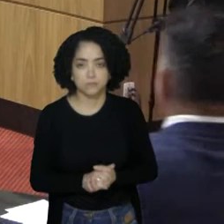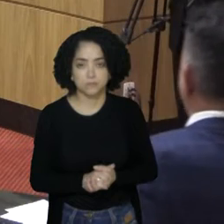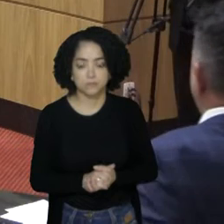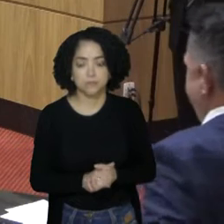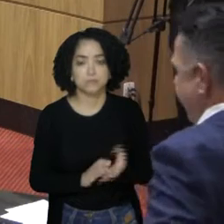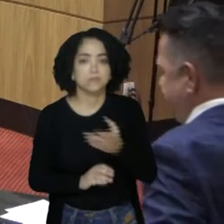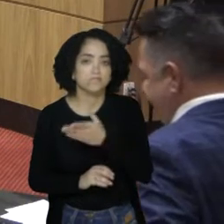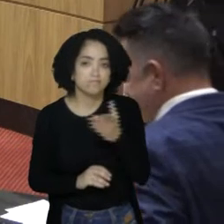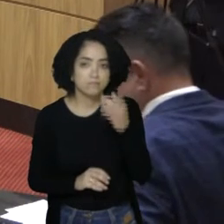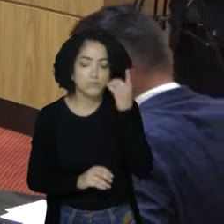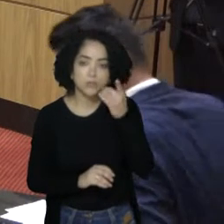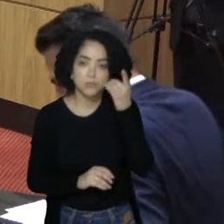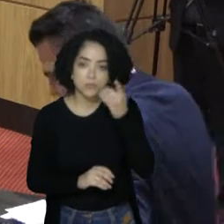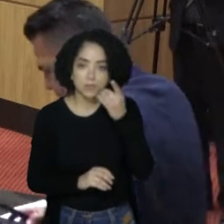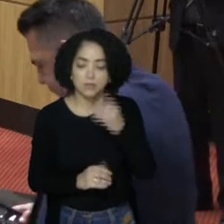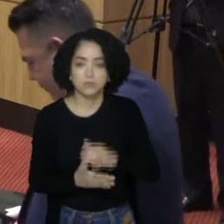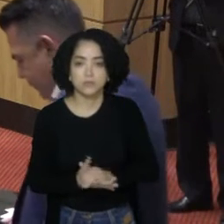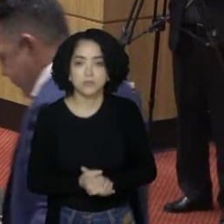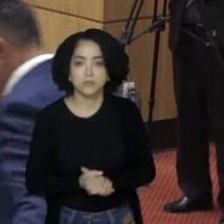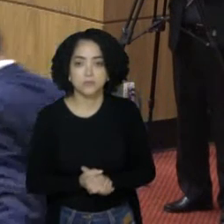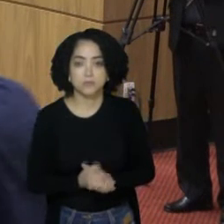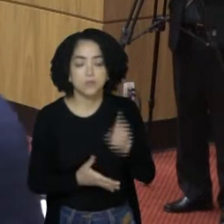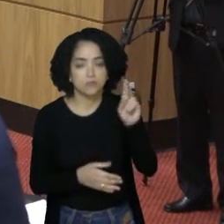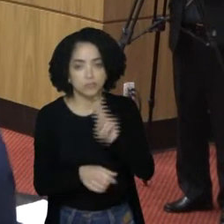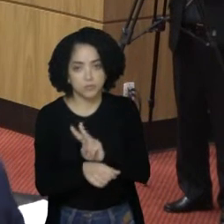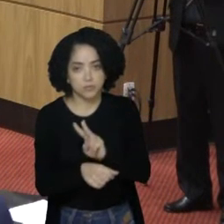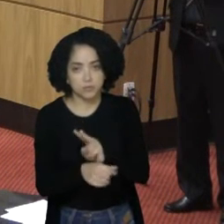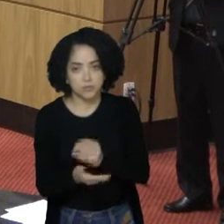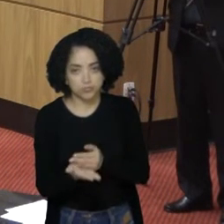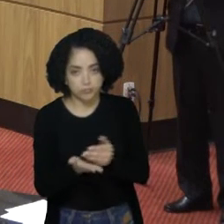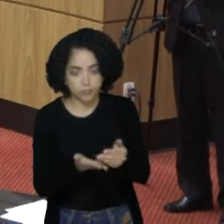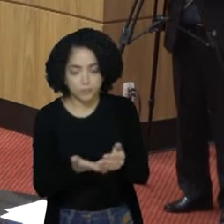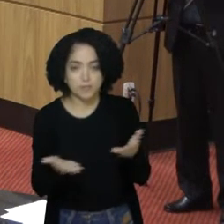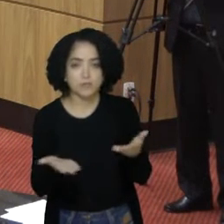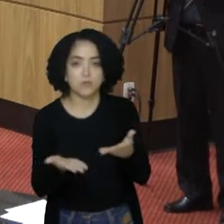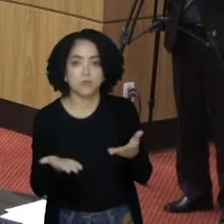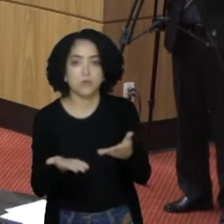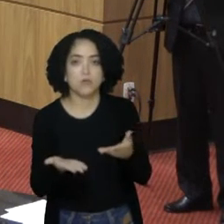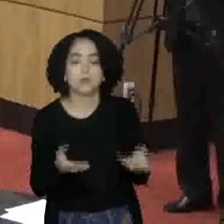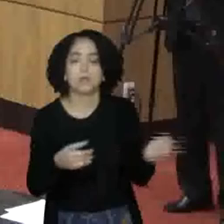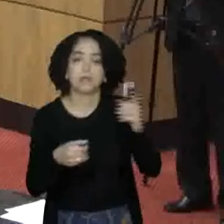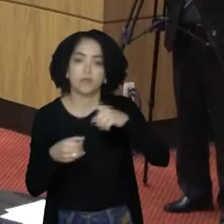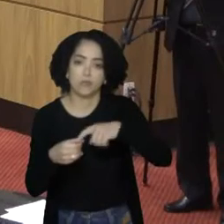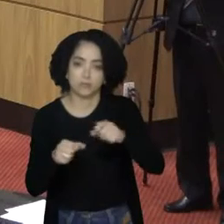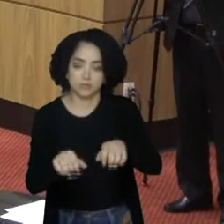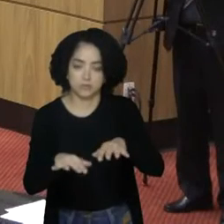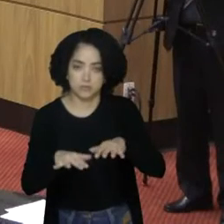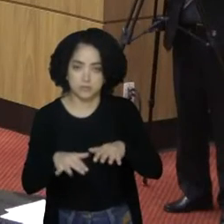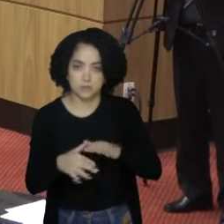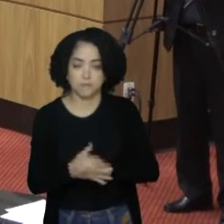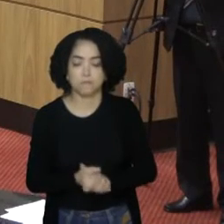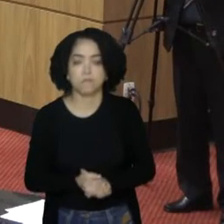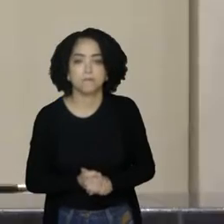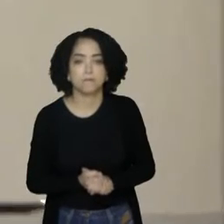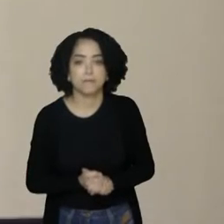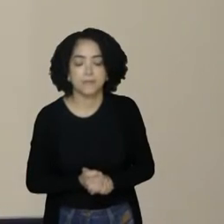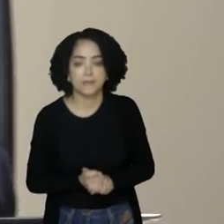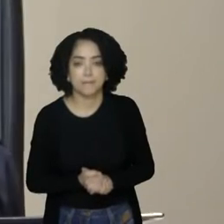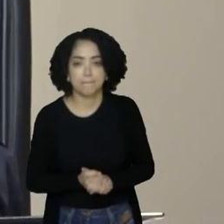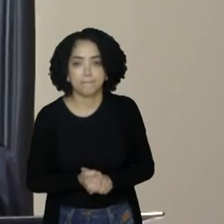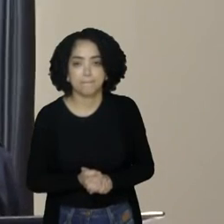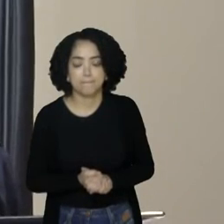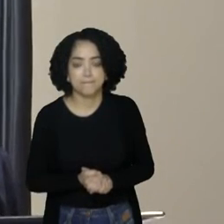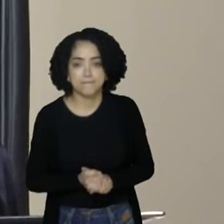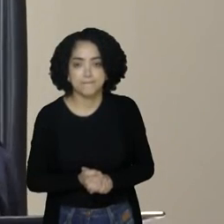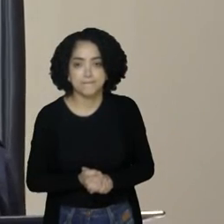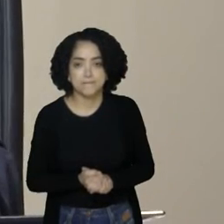Senhores deputados, senhoras deputadas, sobre a proteção de Deus, declaro reaberta a presente sessão.